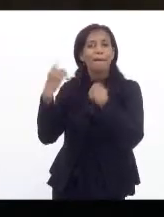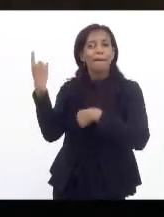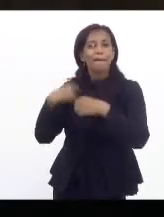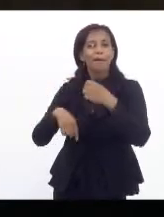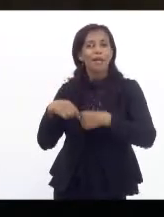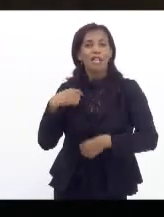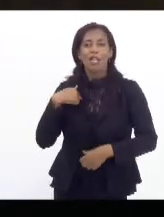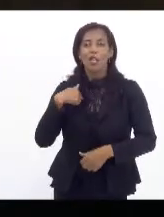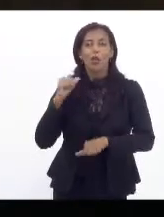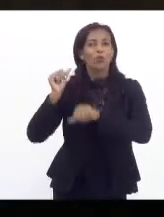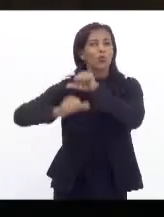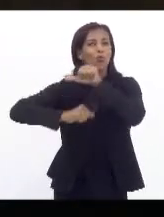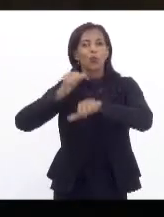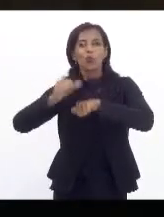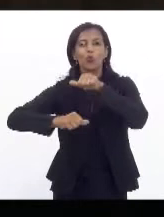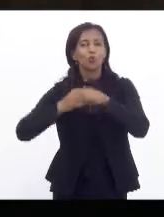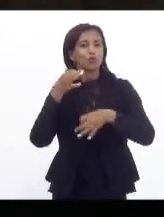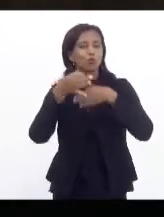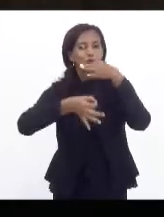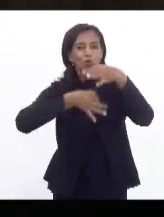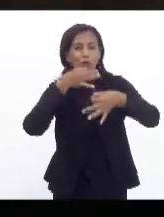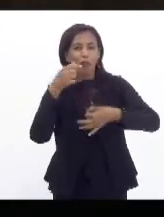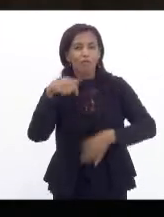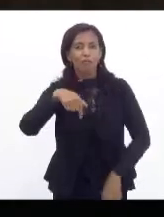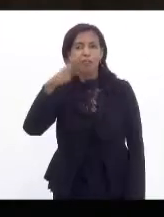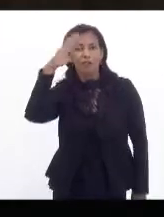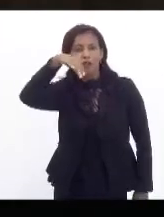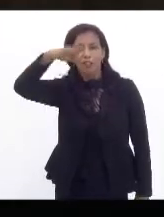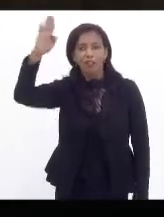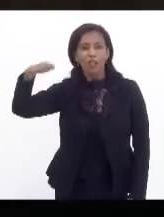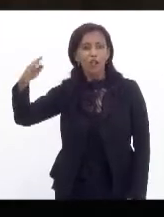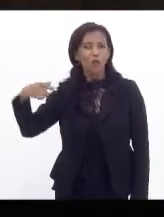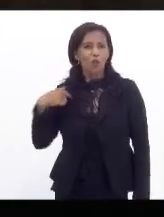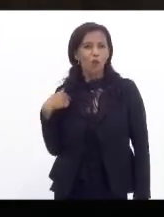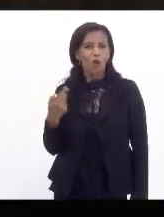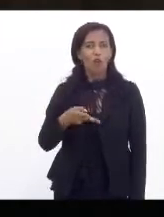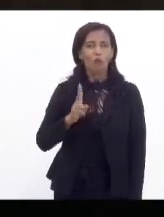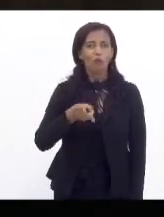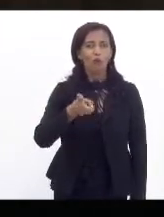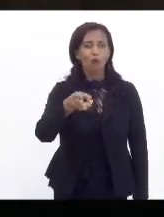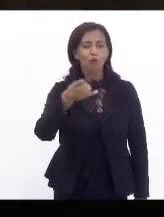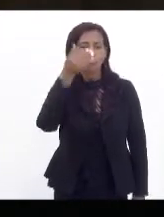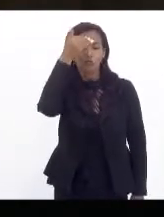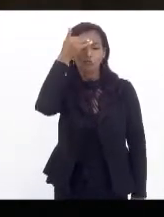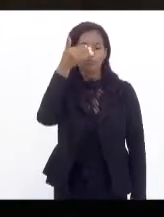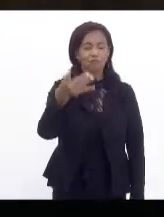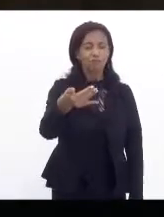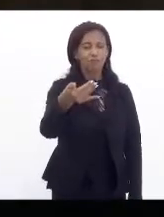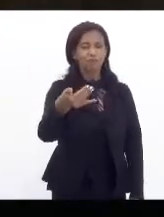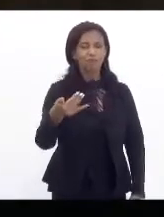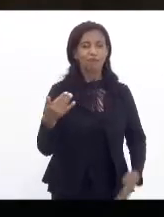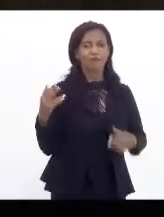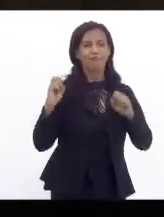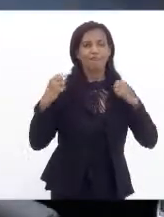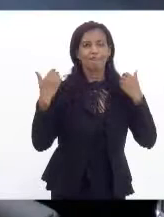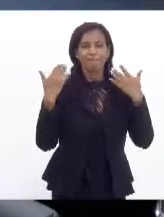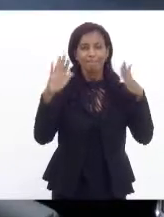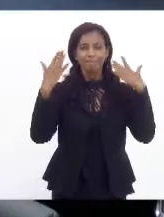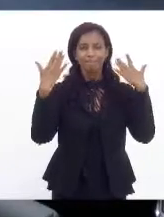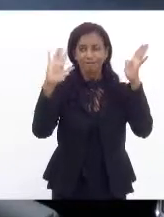que eu não mudo de opinião. Daqui do morro eu não saio, não. Obrigada. Viva Zé Kett.